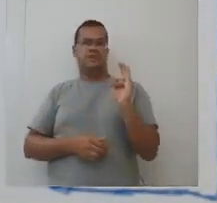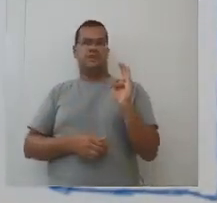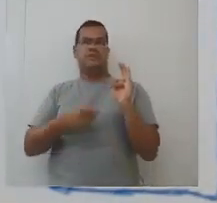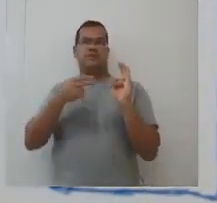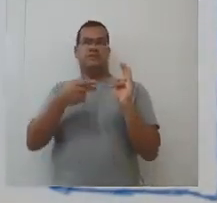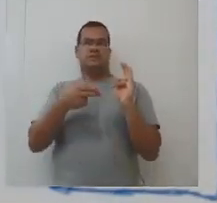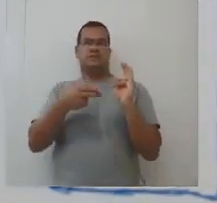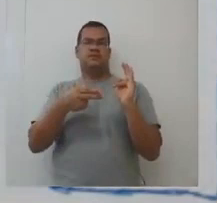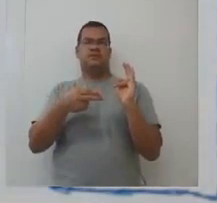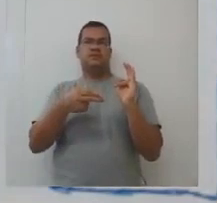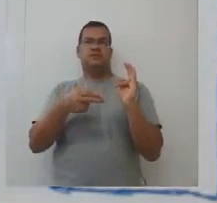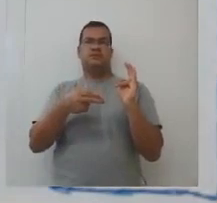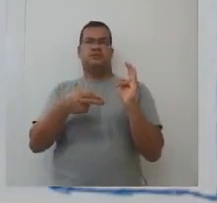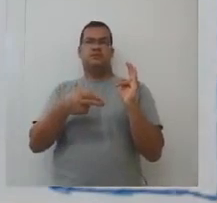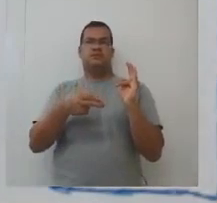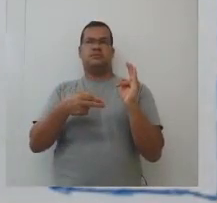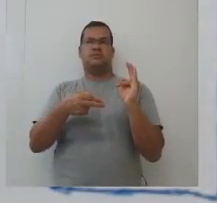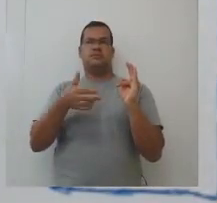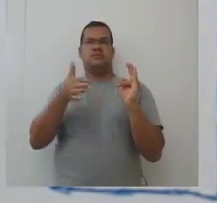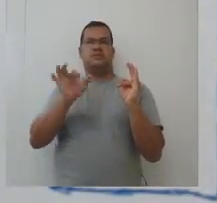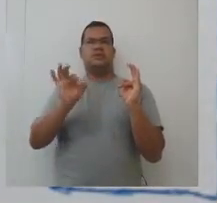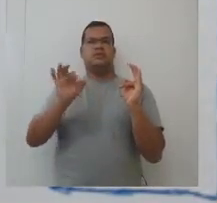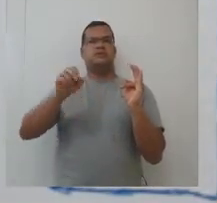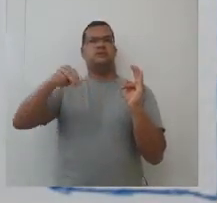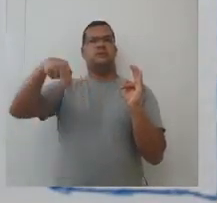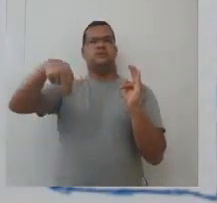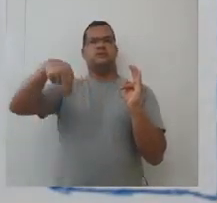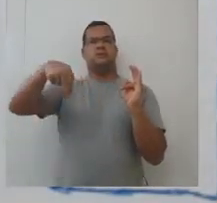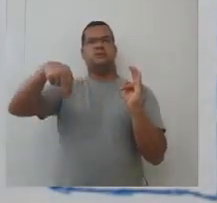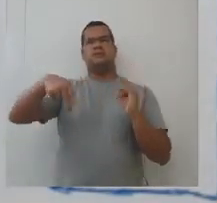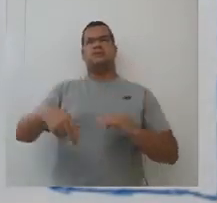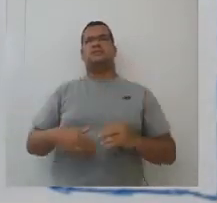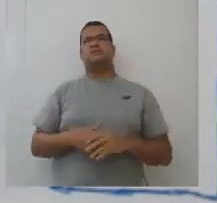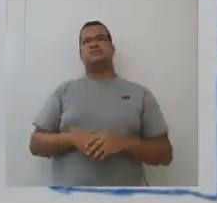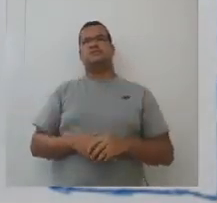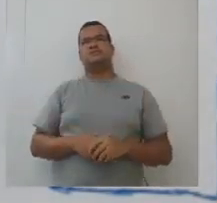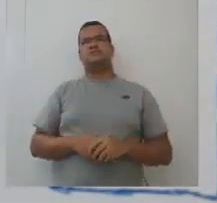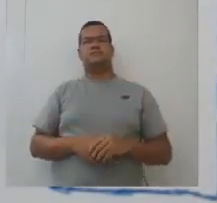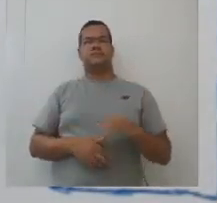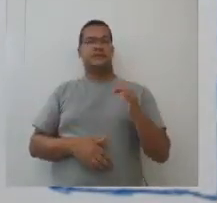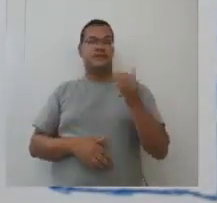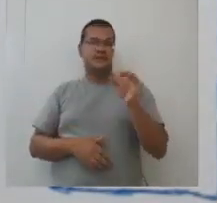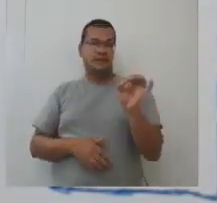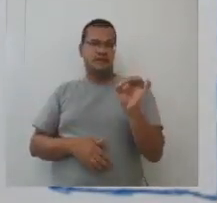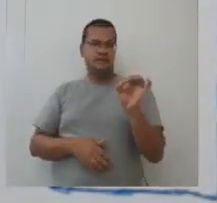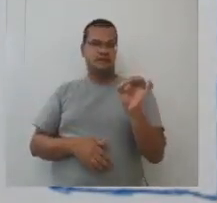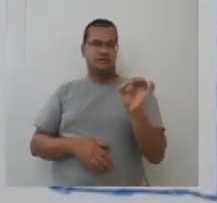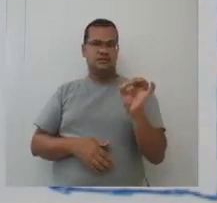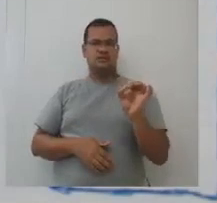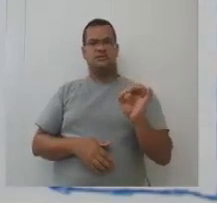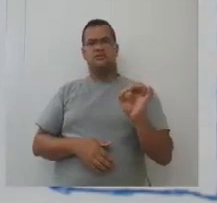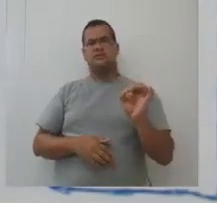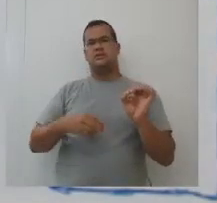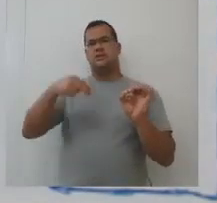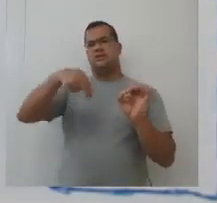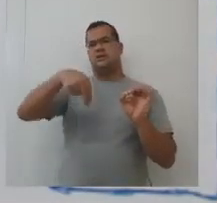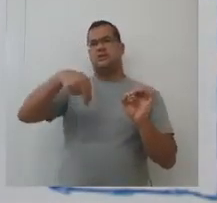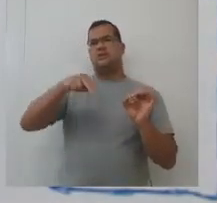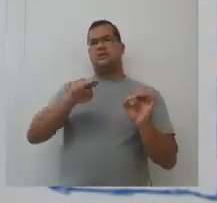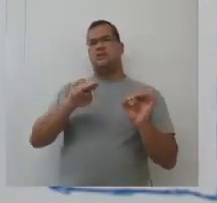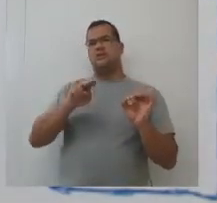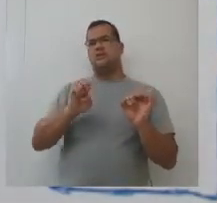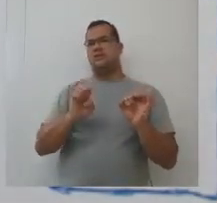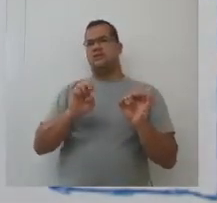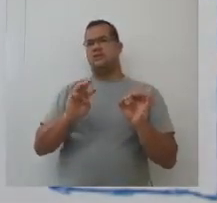ser igual a 10N, 10 Newton. Repara, meu povo,